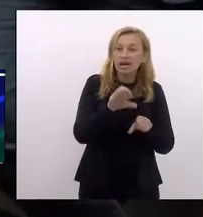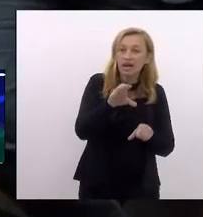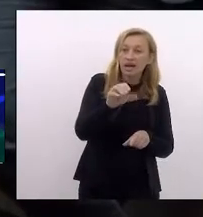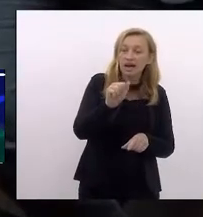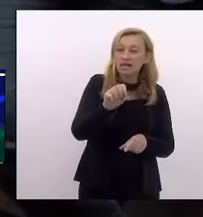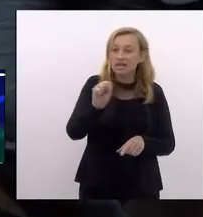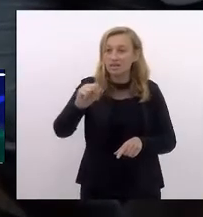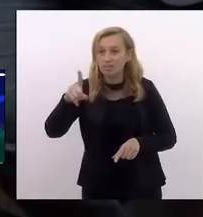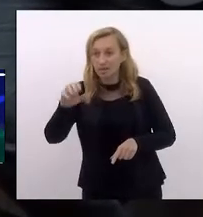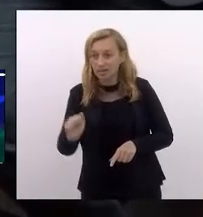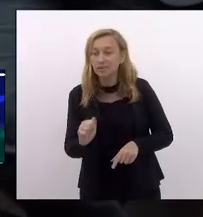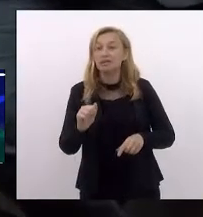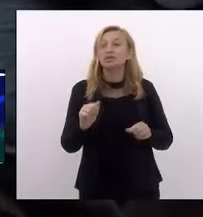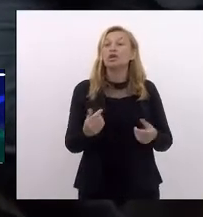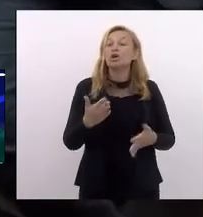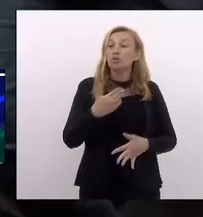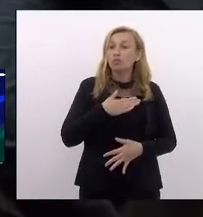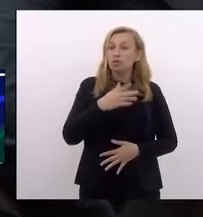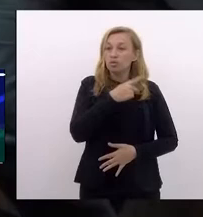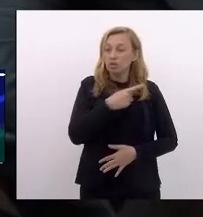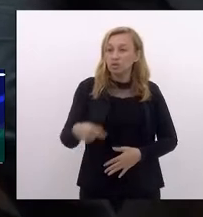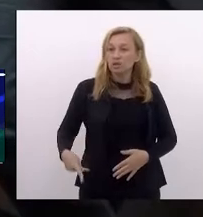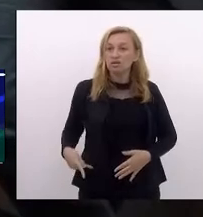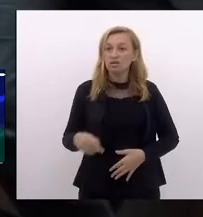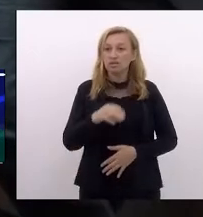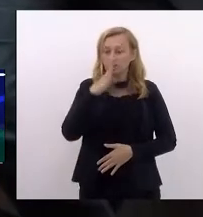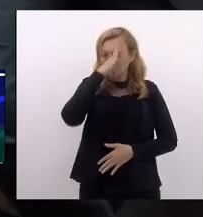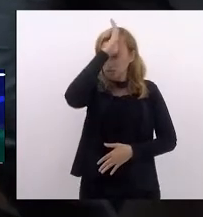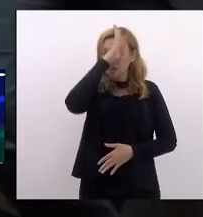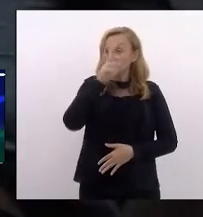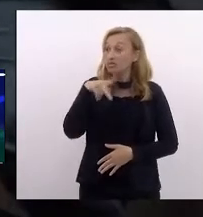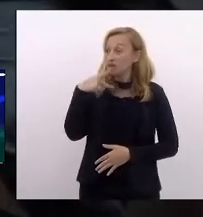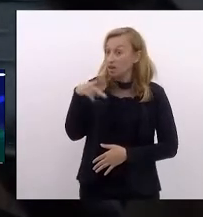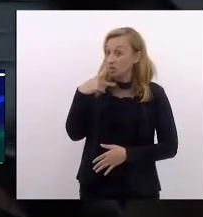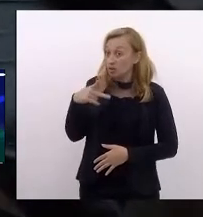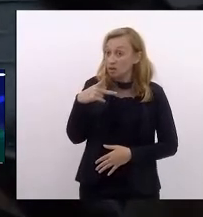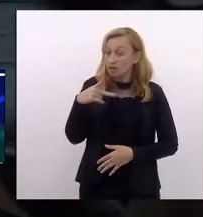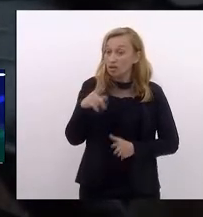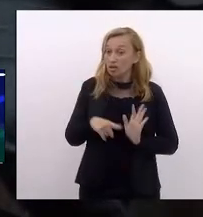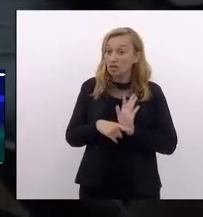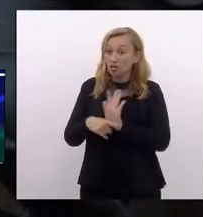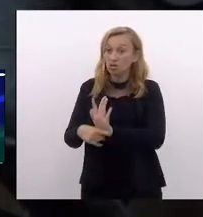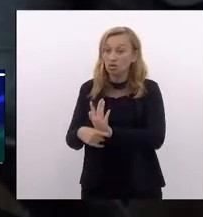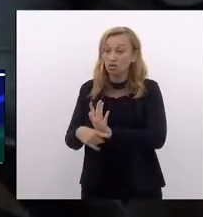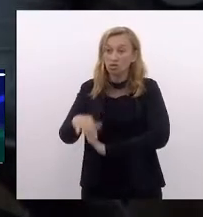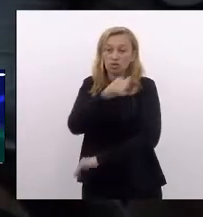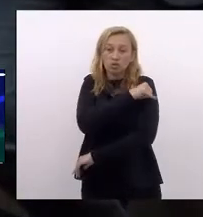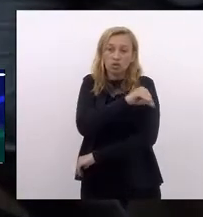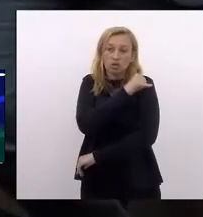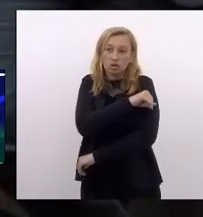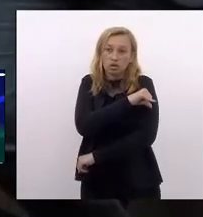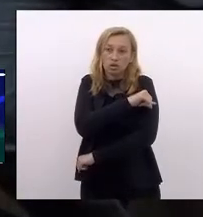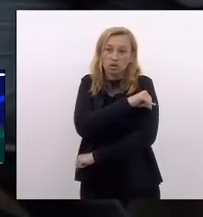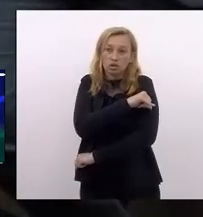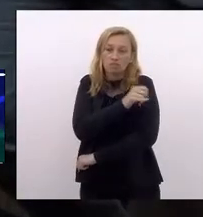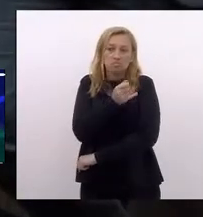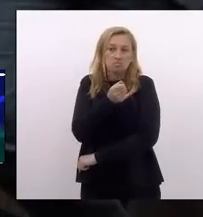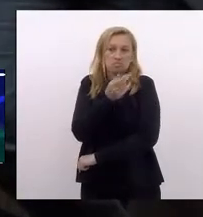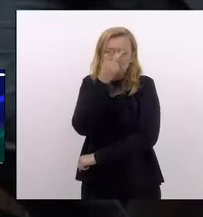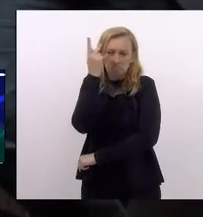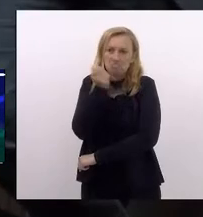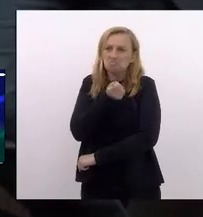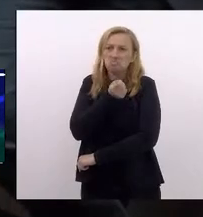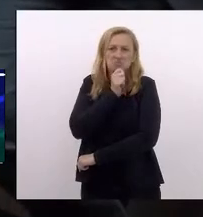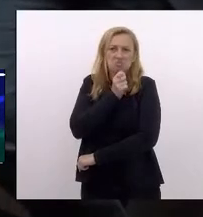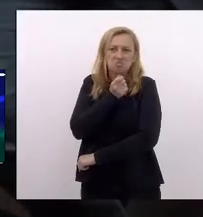falar mais uma vez aqui o meu presidente Jair bolsonaro disse que ajudássemos o Rio de Janeiro ninguém